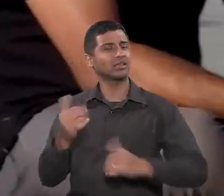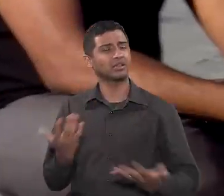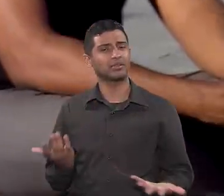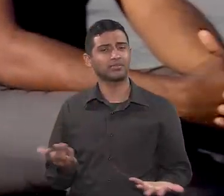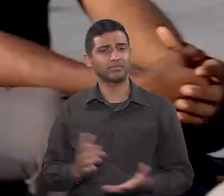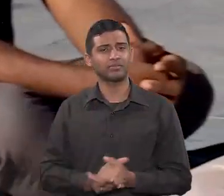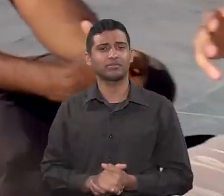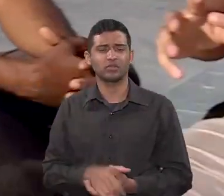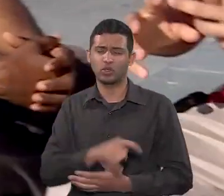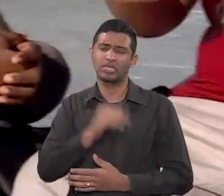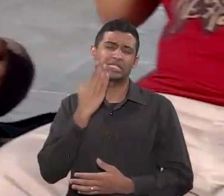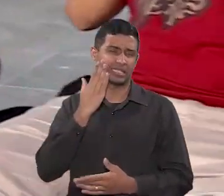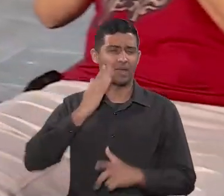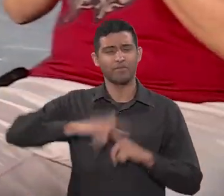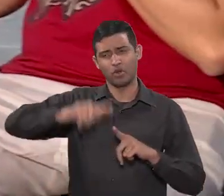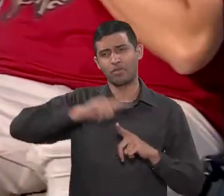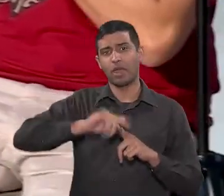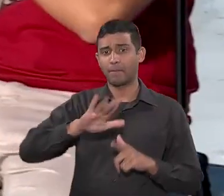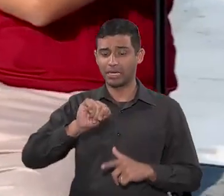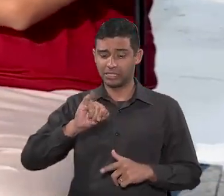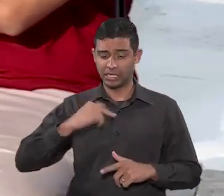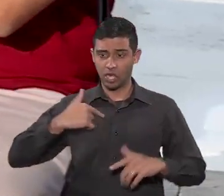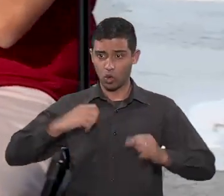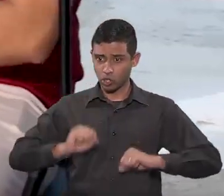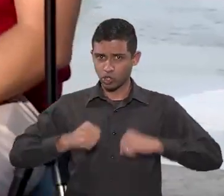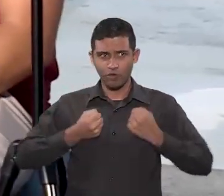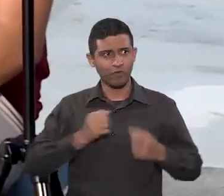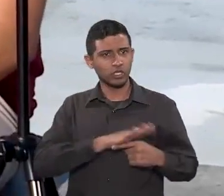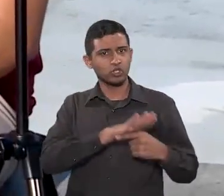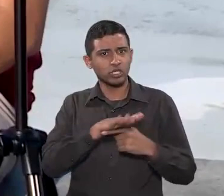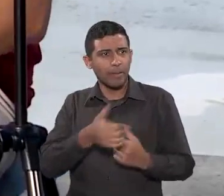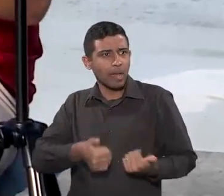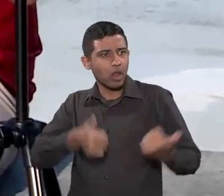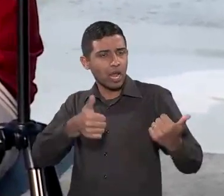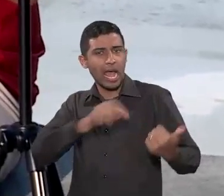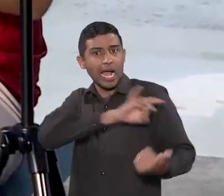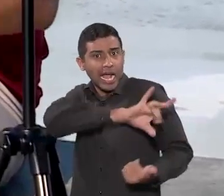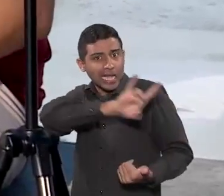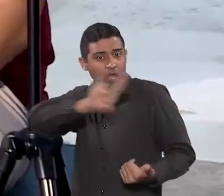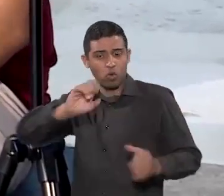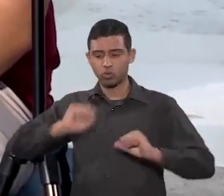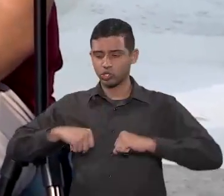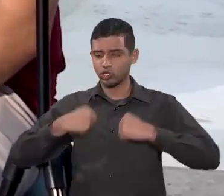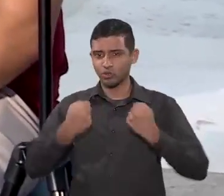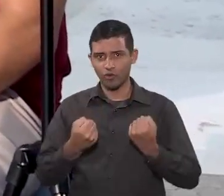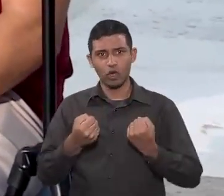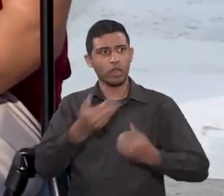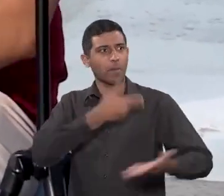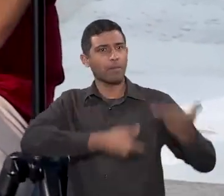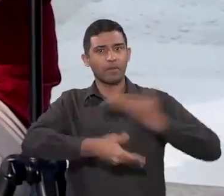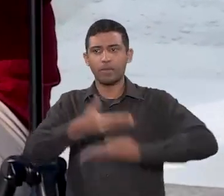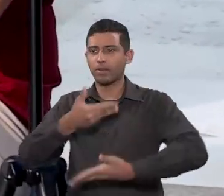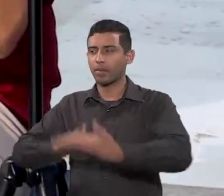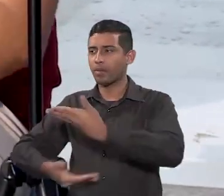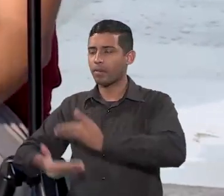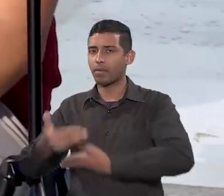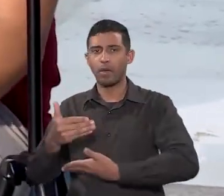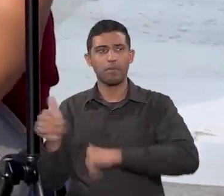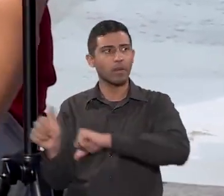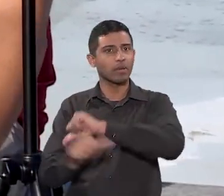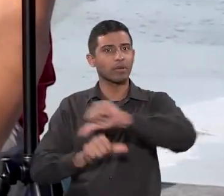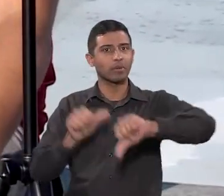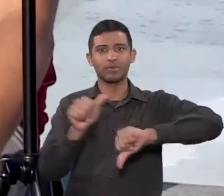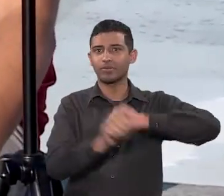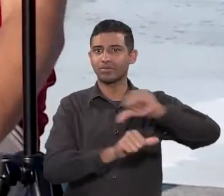gente sabe que nós temos problemas, mas se eu fizer a minha parte, se você fizer a sua parte, as pessoas que estão vendo o programa fizerem a sua parte, cada um fizer um pouco, a